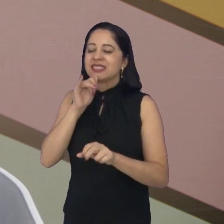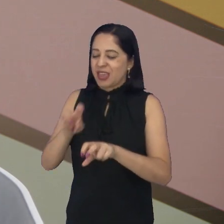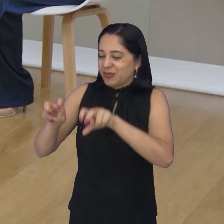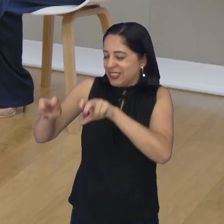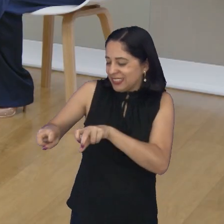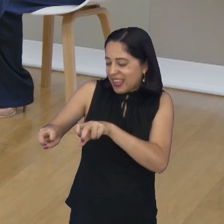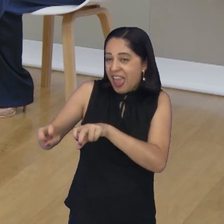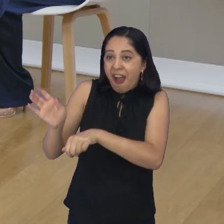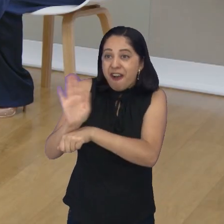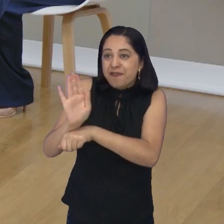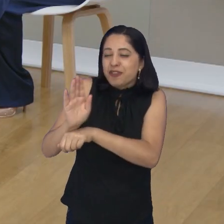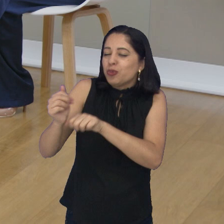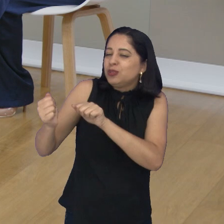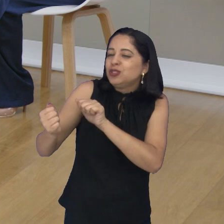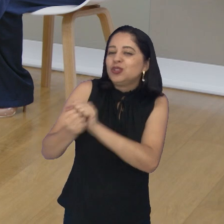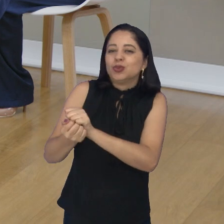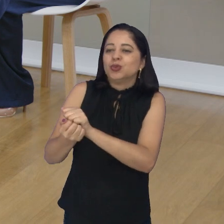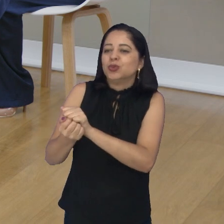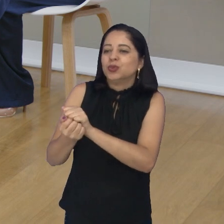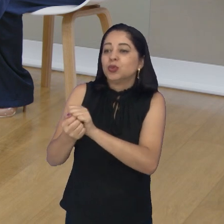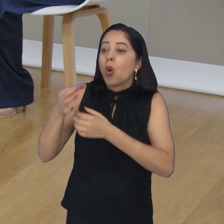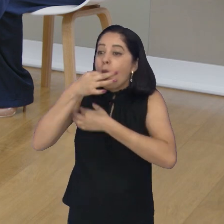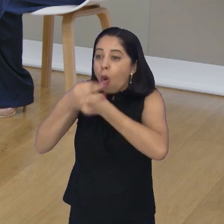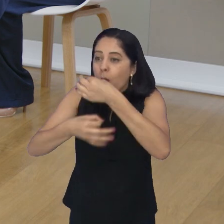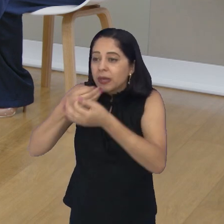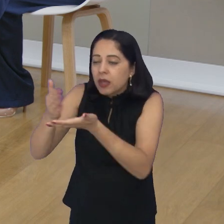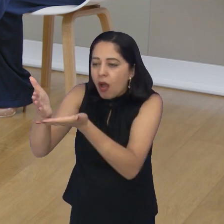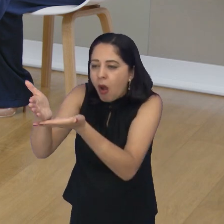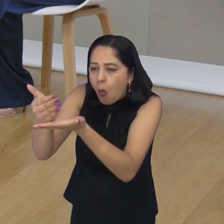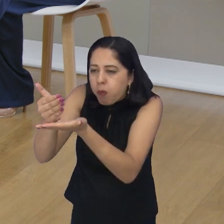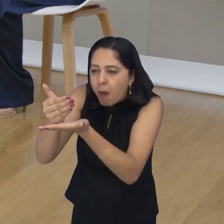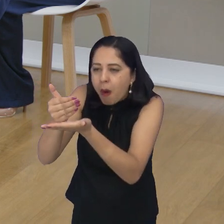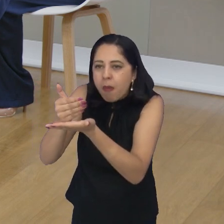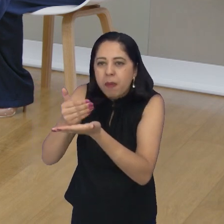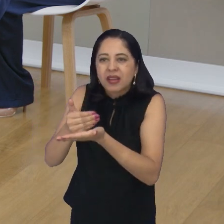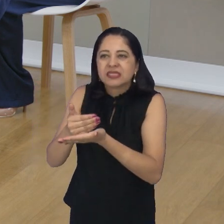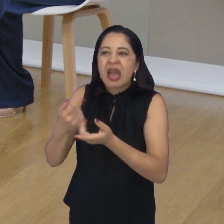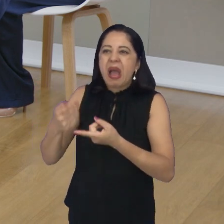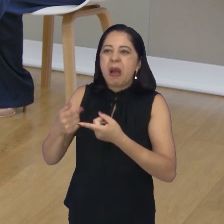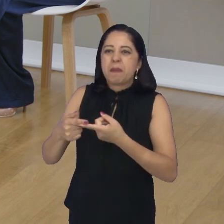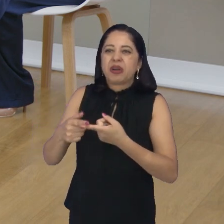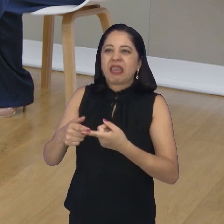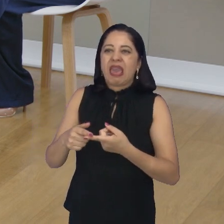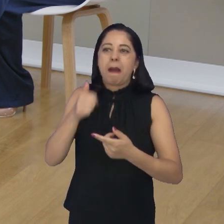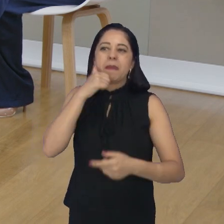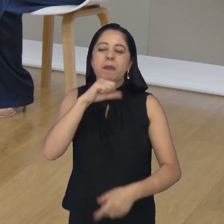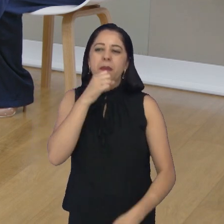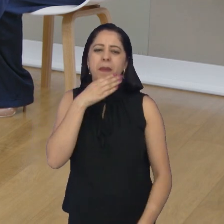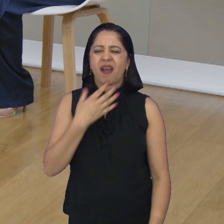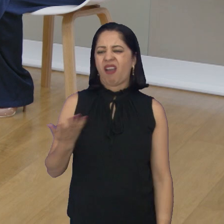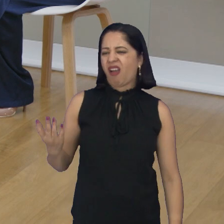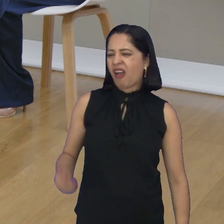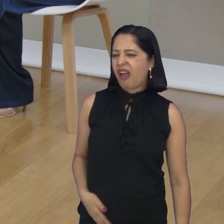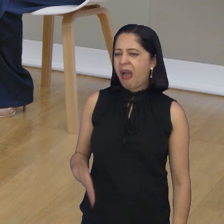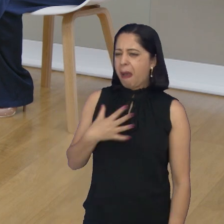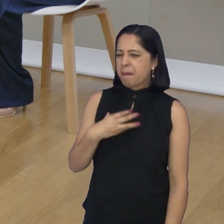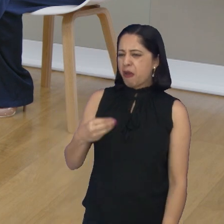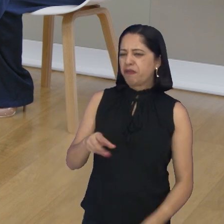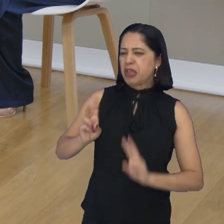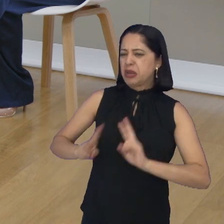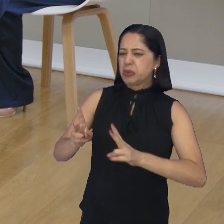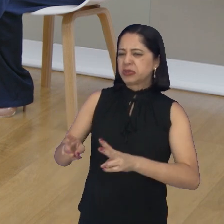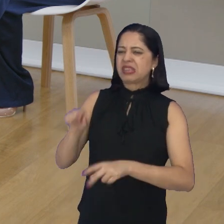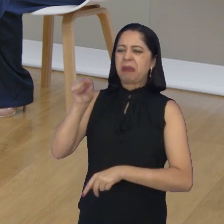filme, ouvir o que eles têm para dizer? E muitos, né, reclamam, meu filho não sai do quarto, não sai no celular, mas será que existe